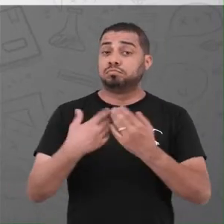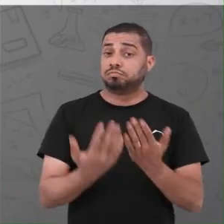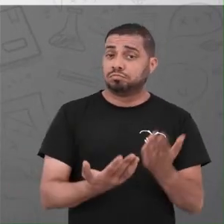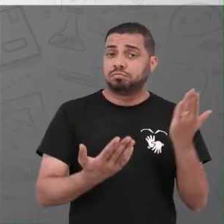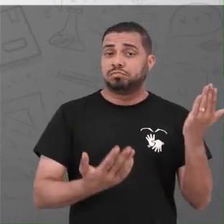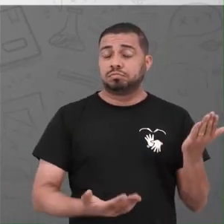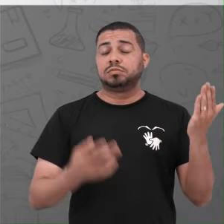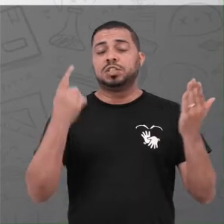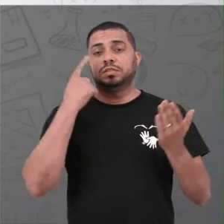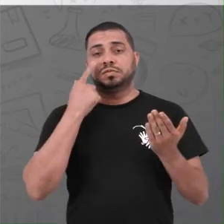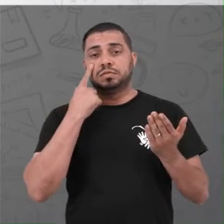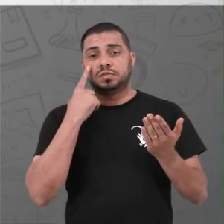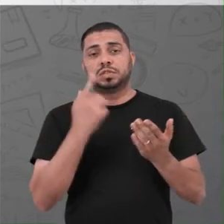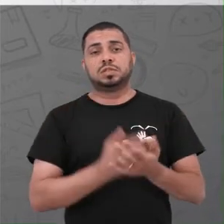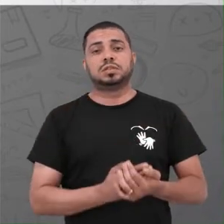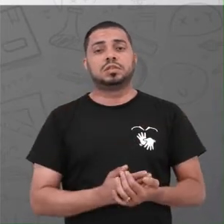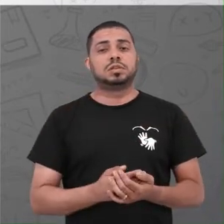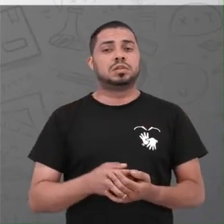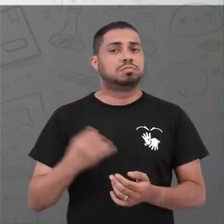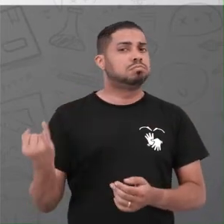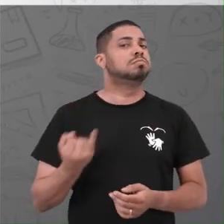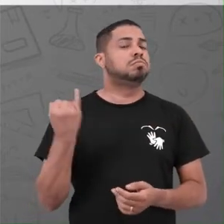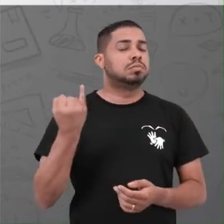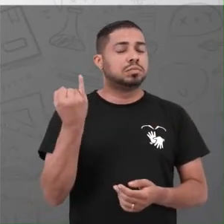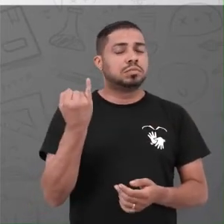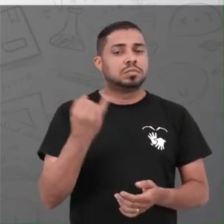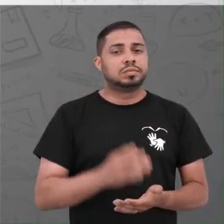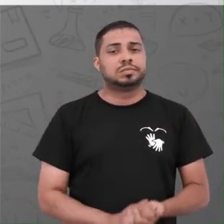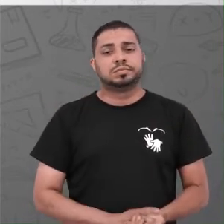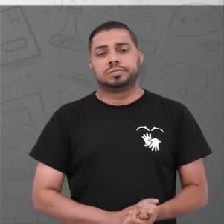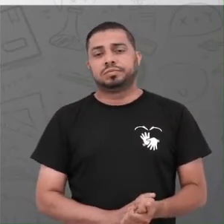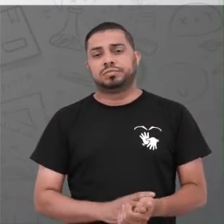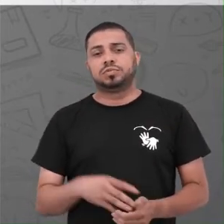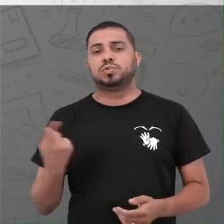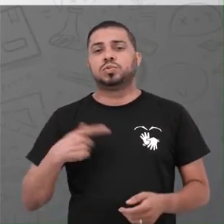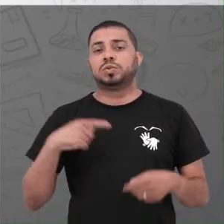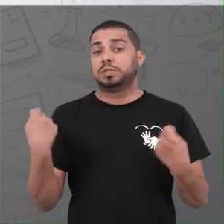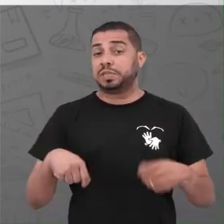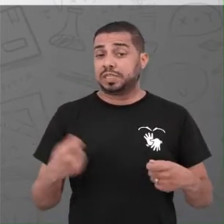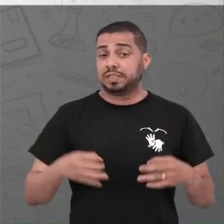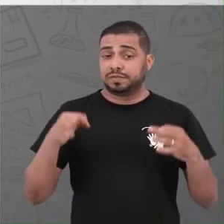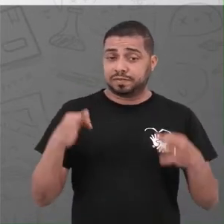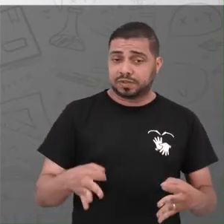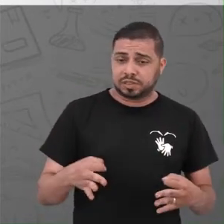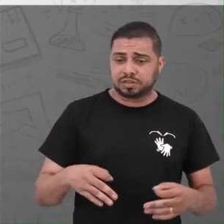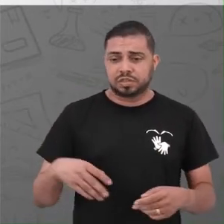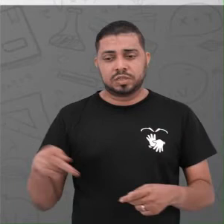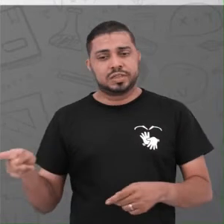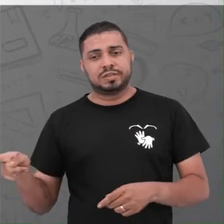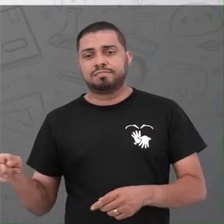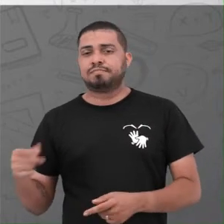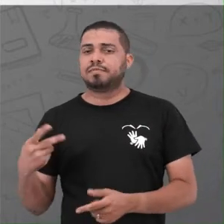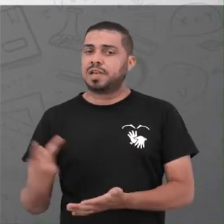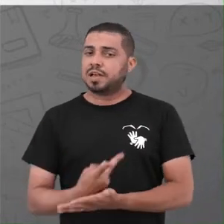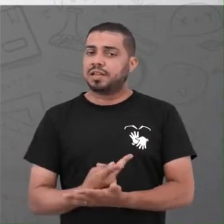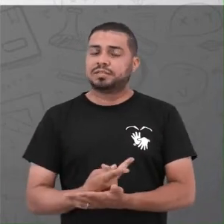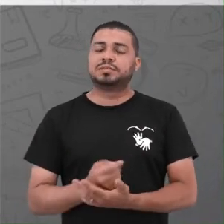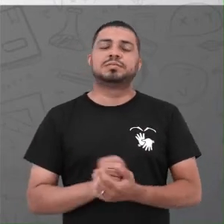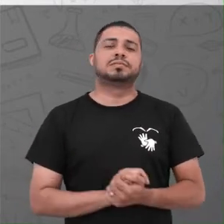gente vai ver agora alguns tópicos importantes, né, daquilo que deve ser feito e não deve ser feito na